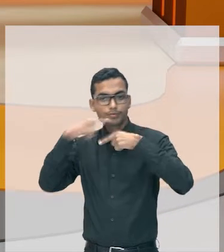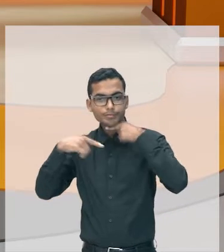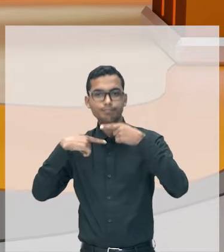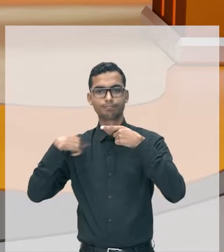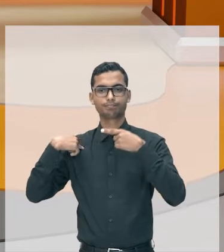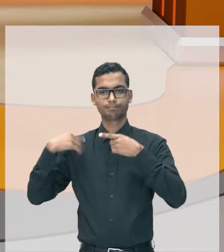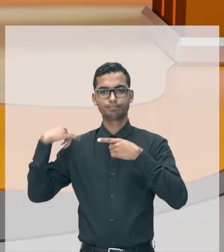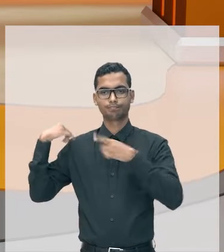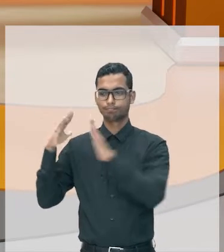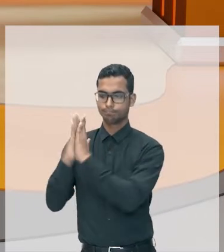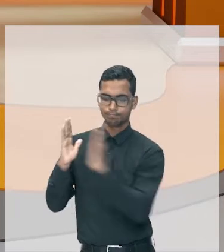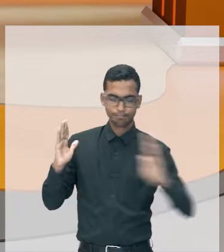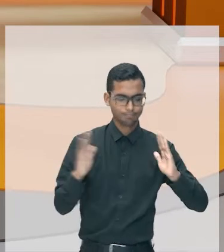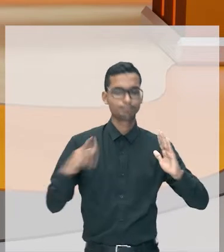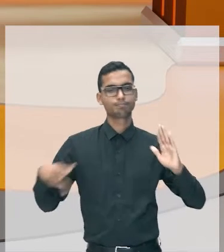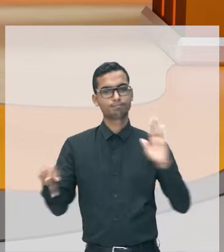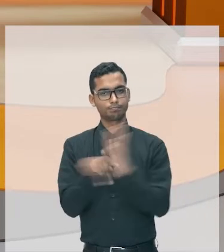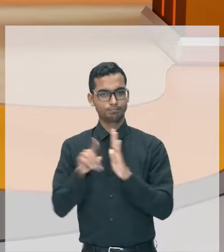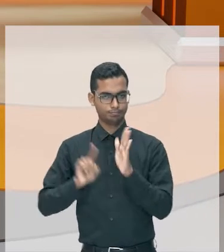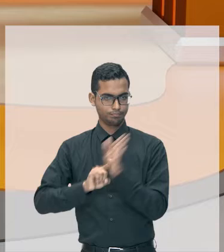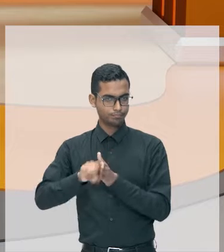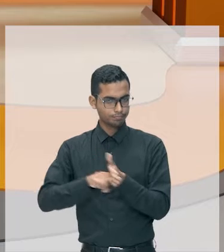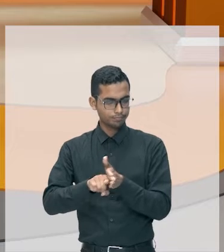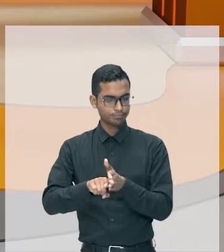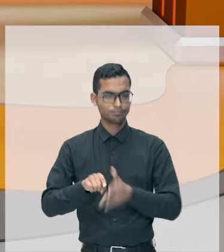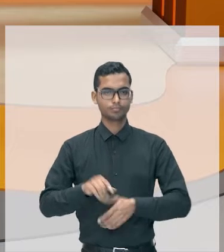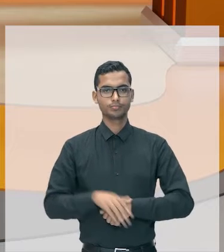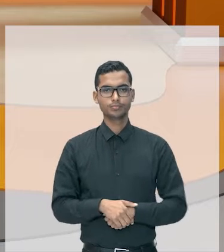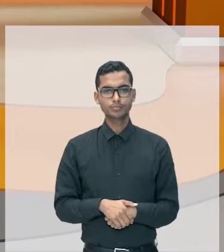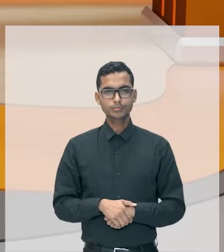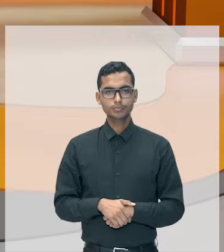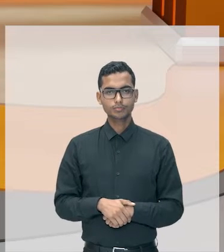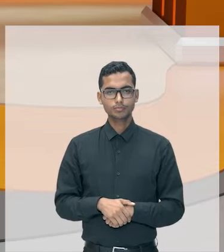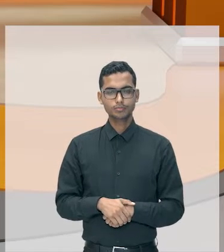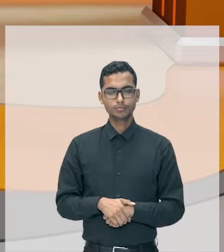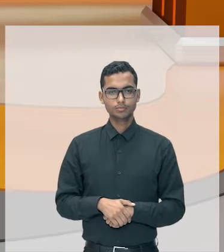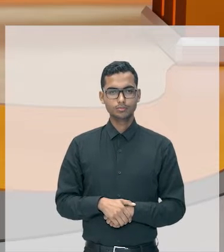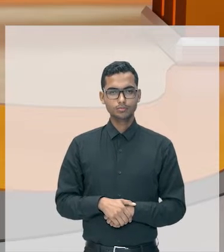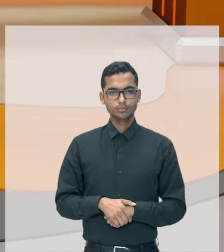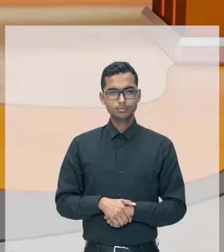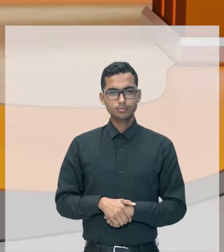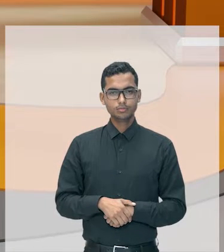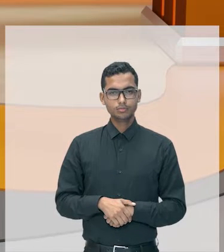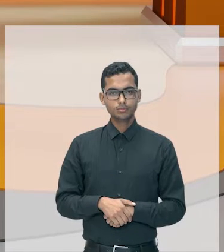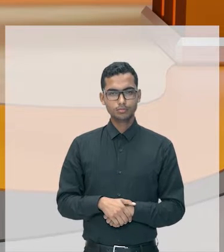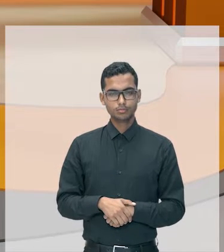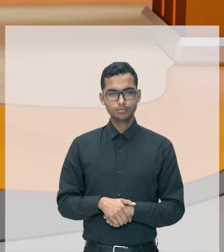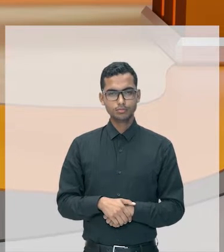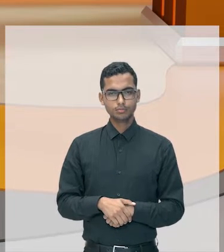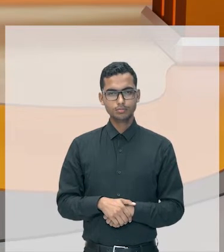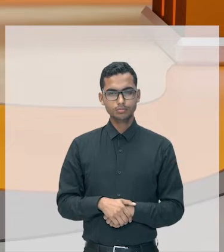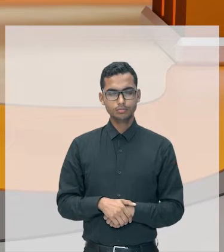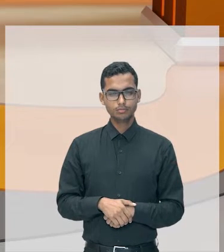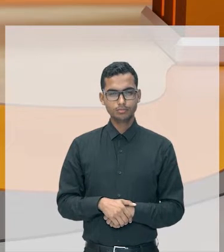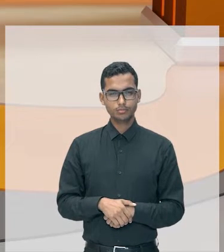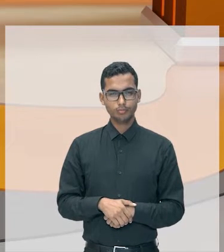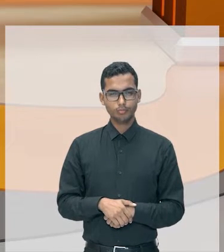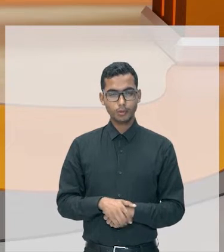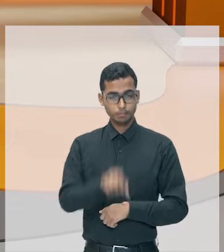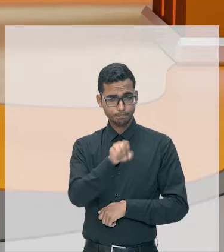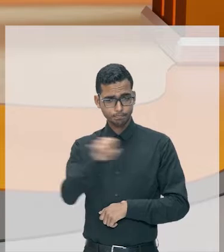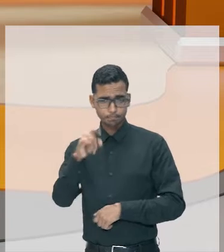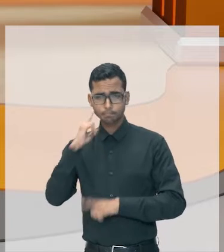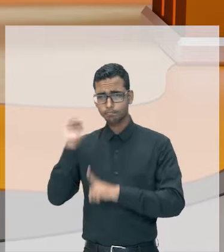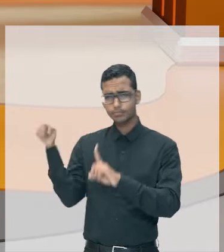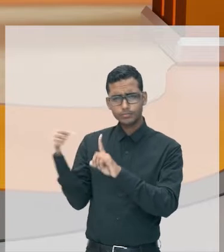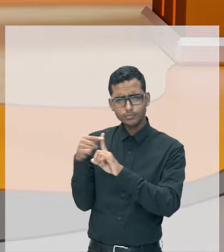longo dessa investigação. Olha só, e aí também tem o seguinte, Se a intenção for descobrir a